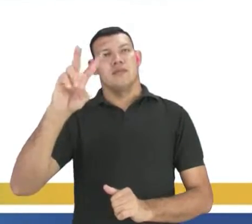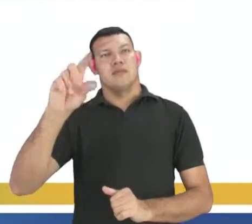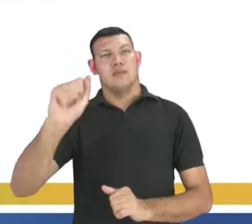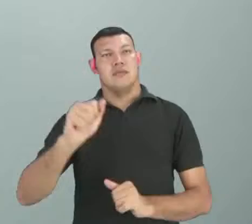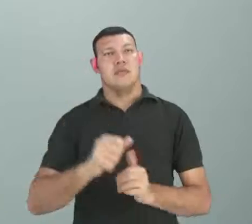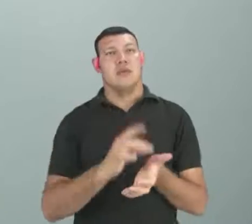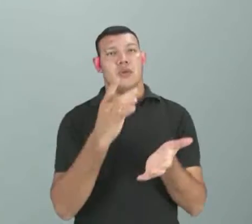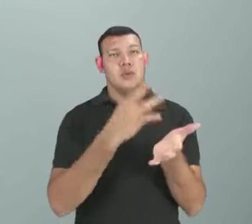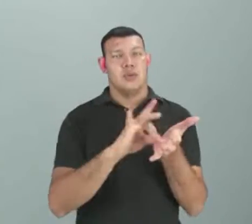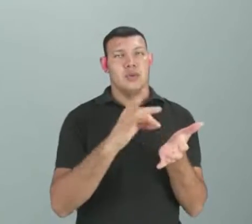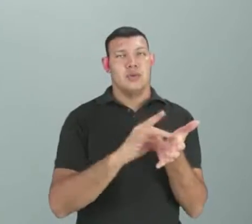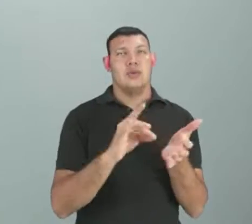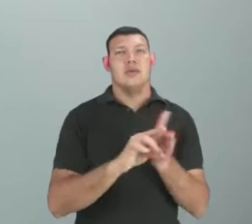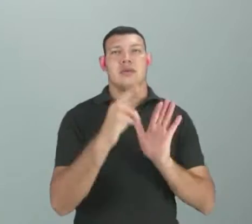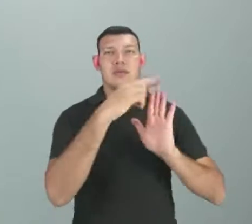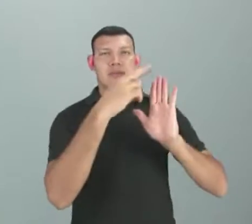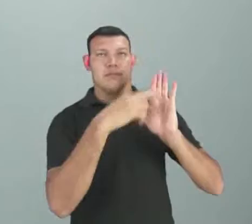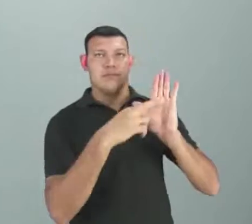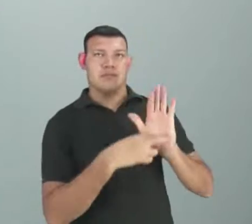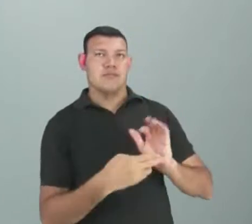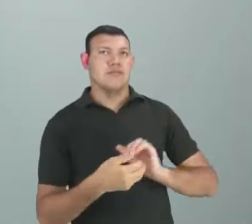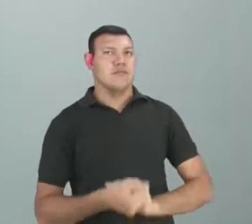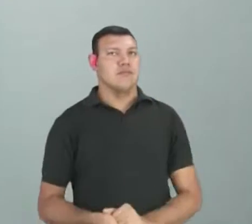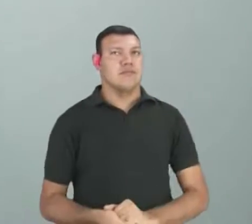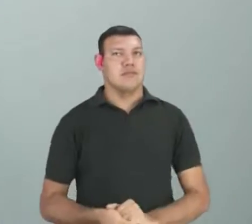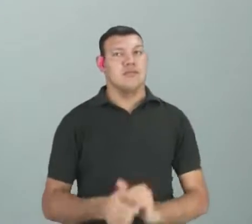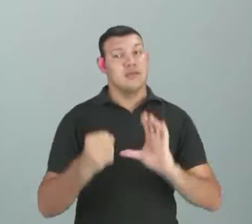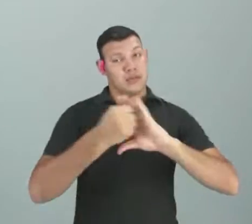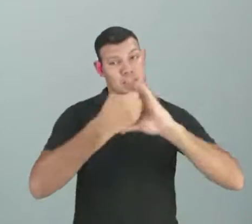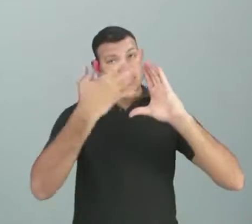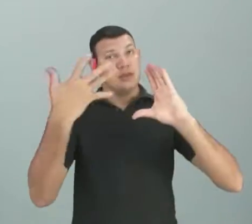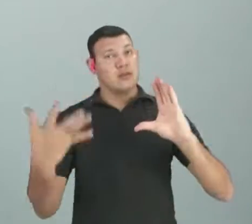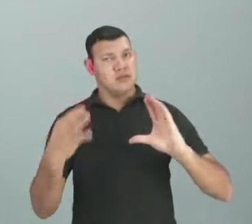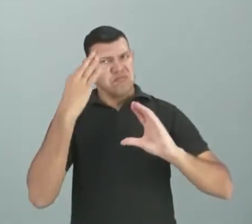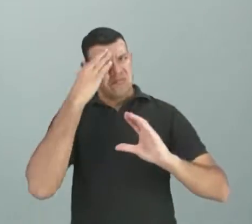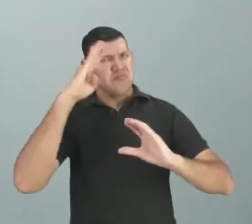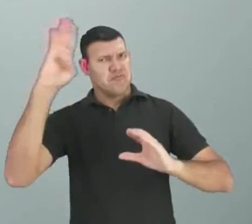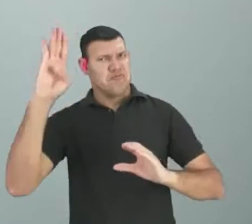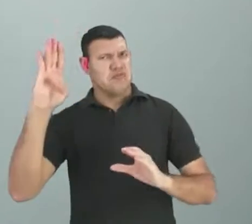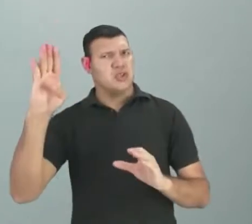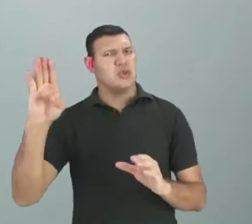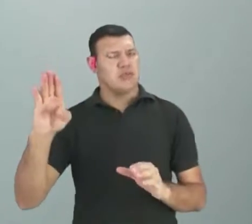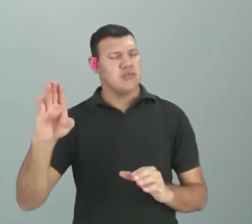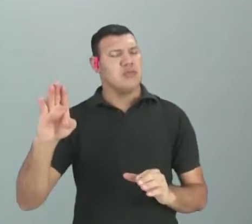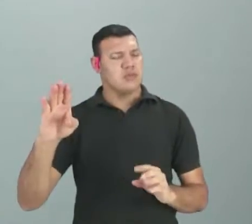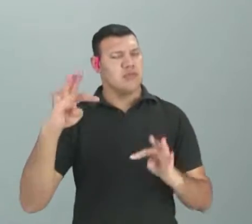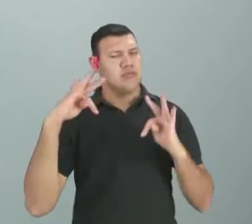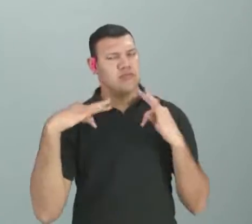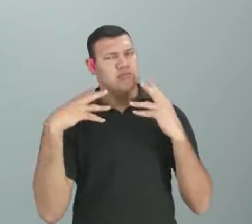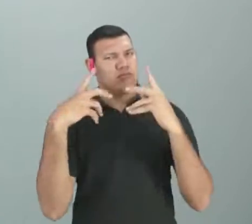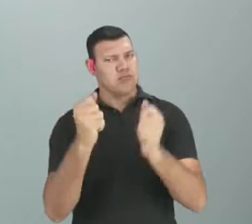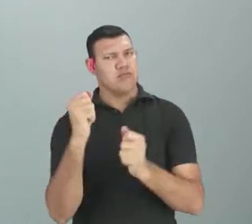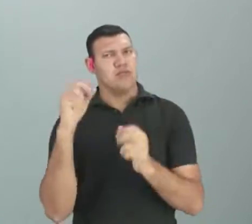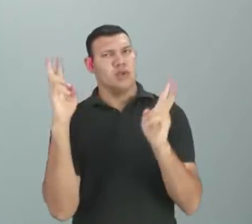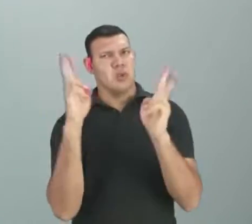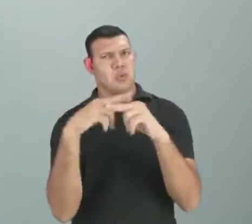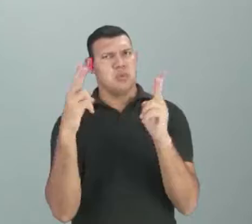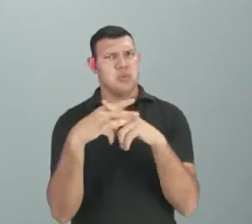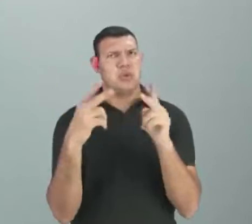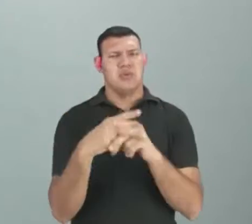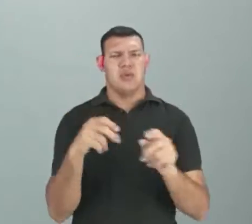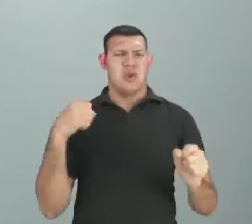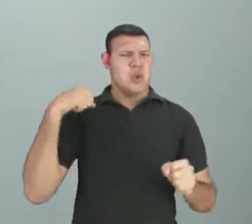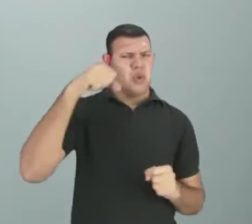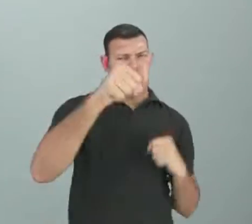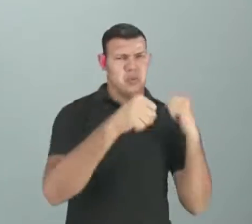né? Então, como a gente pode ver, essas daqui são características principais de todas as lutas, né? Independente se a gente usa